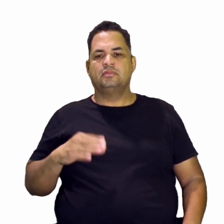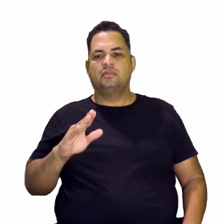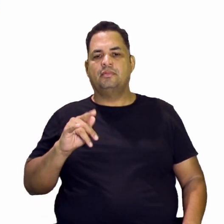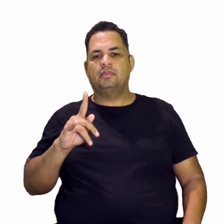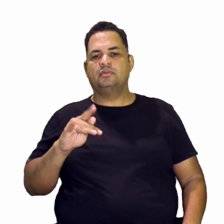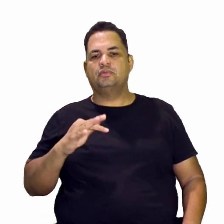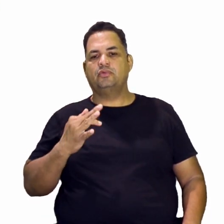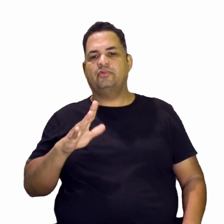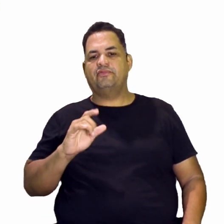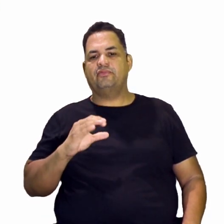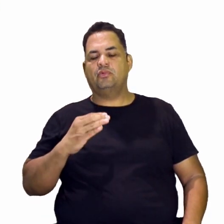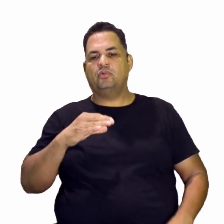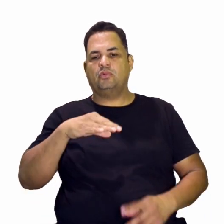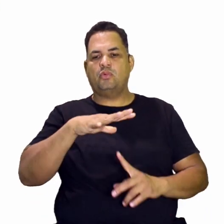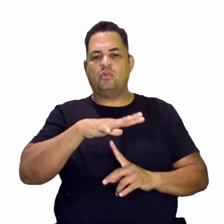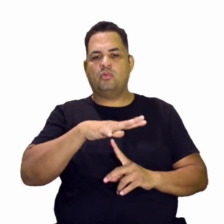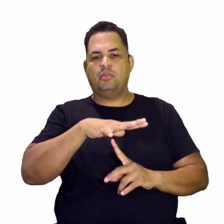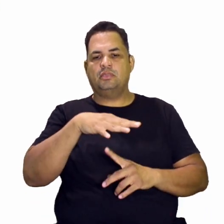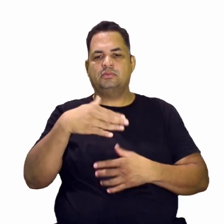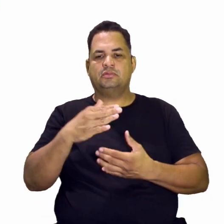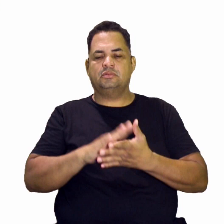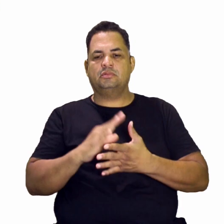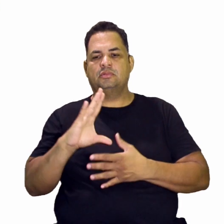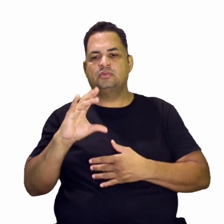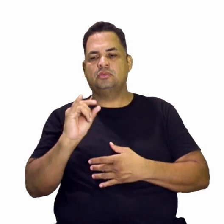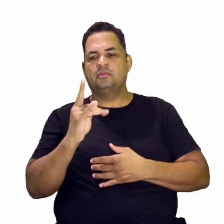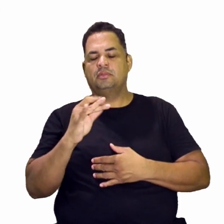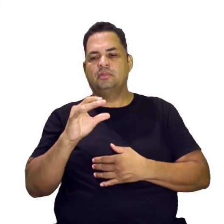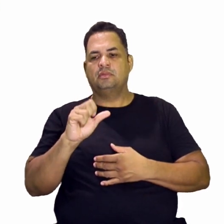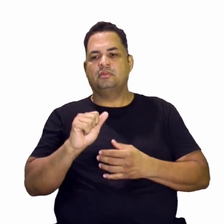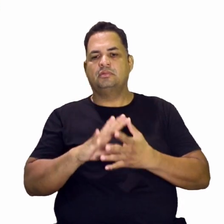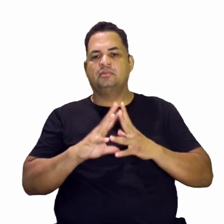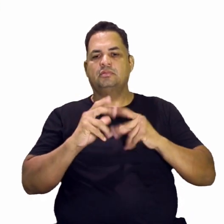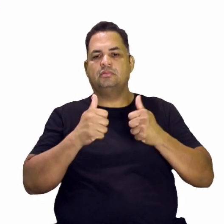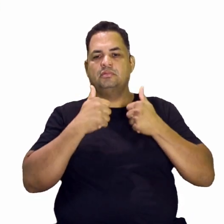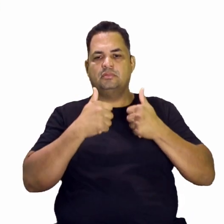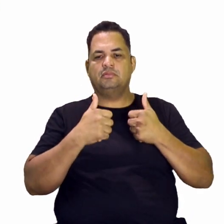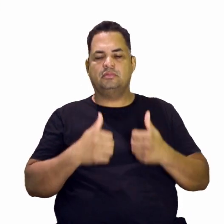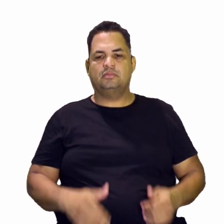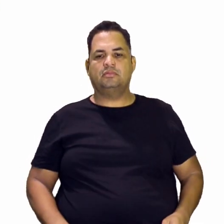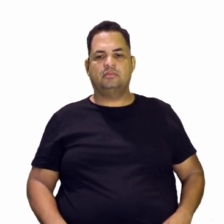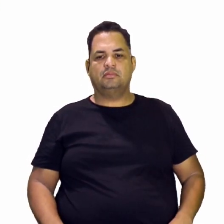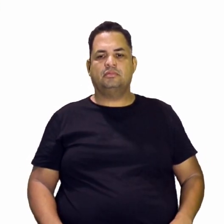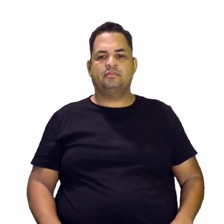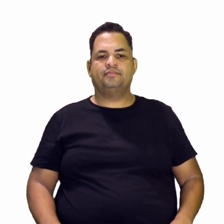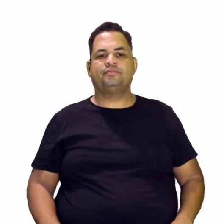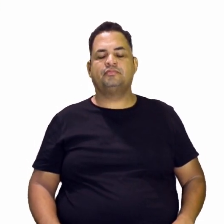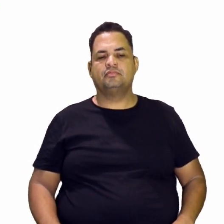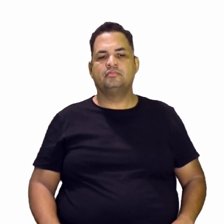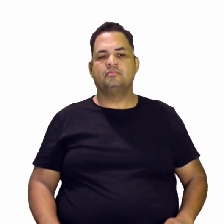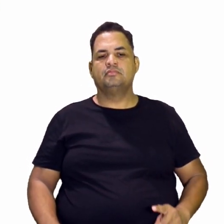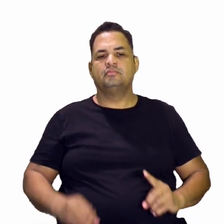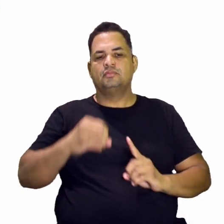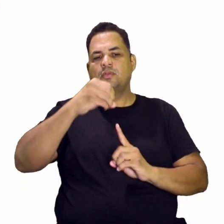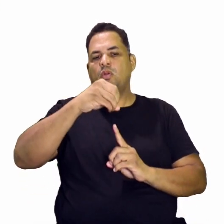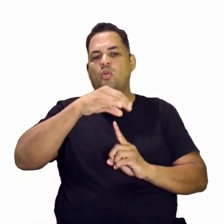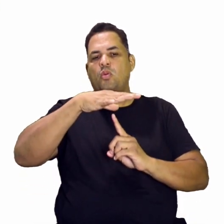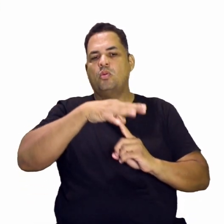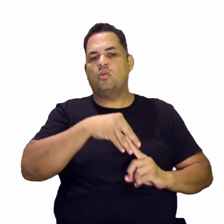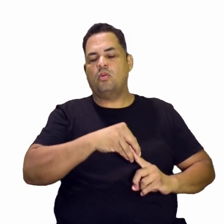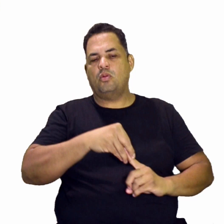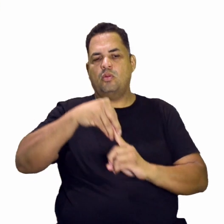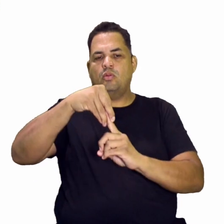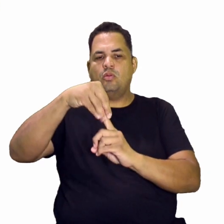as trufas, os cogumelos de chapéu ou champignon. Tudo bem? Então, o reino fungi inclui